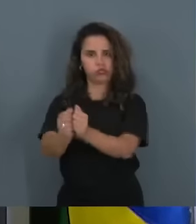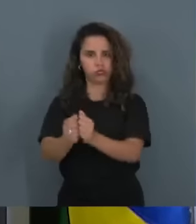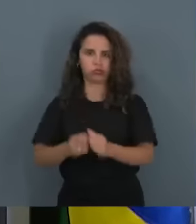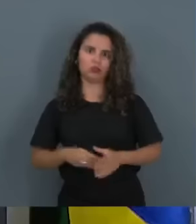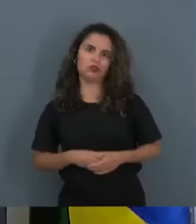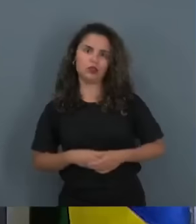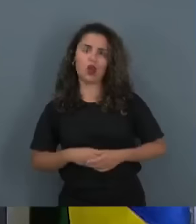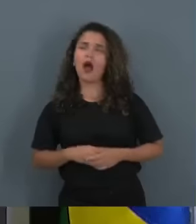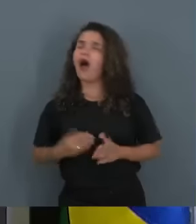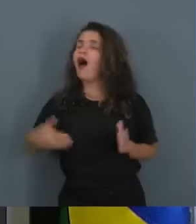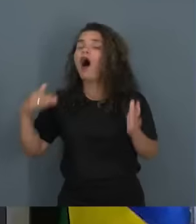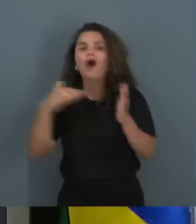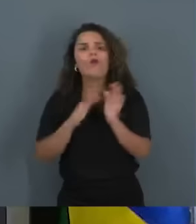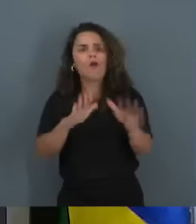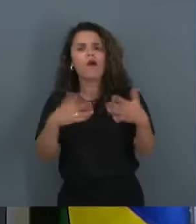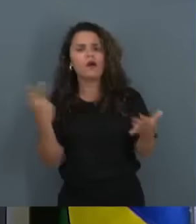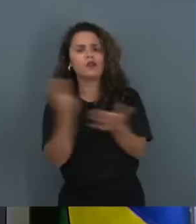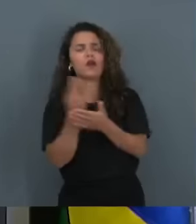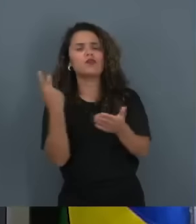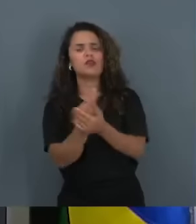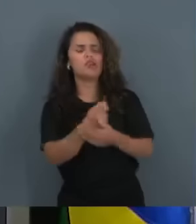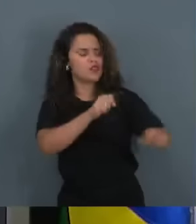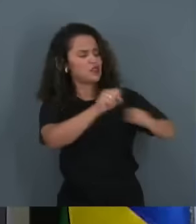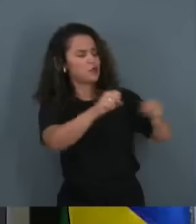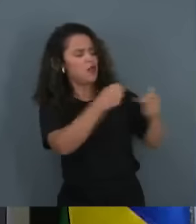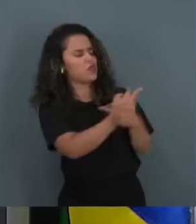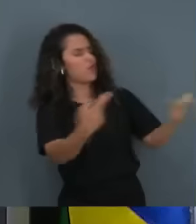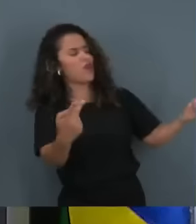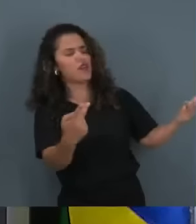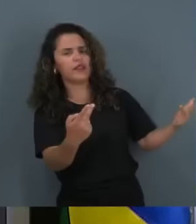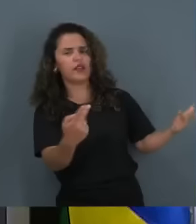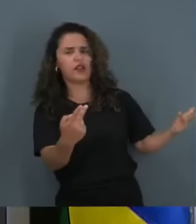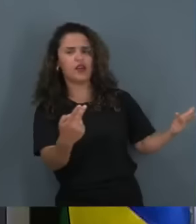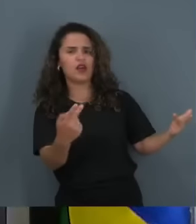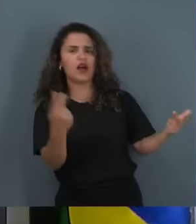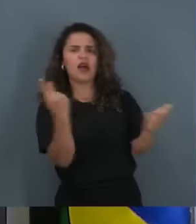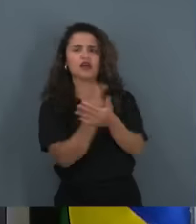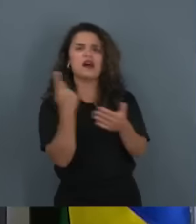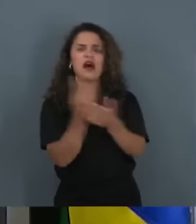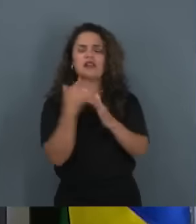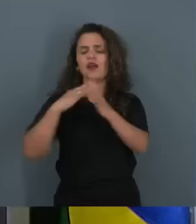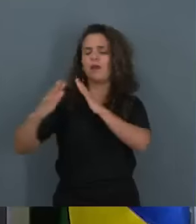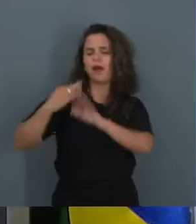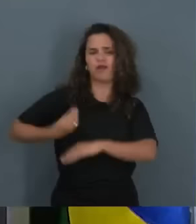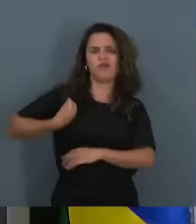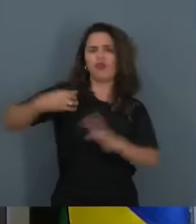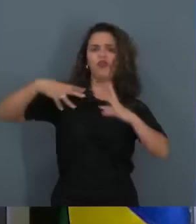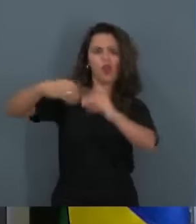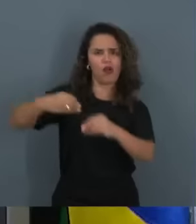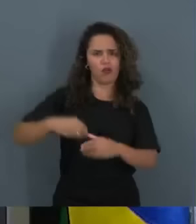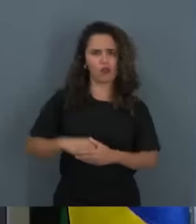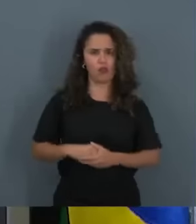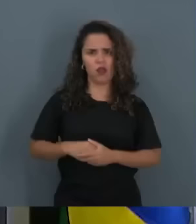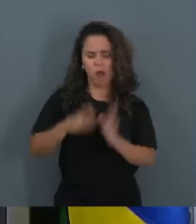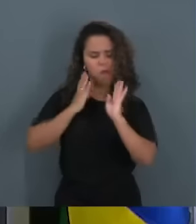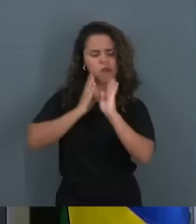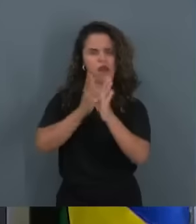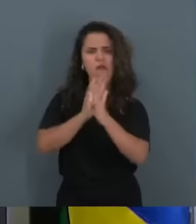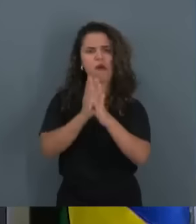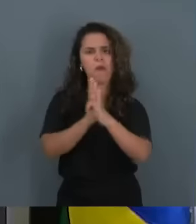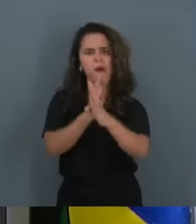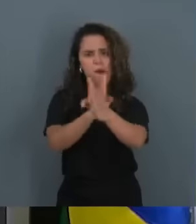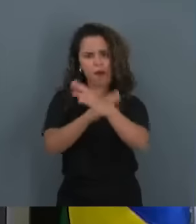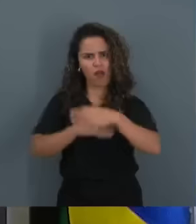Até quando a gente vai deixar quebrar a vidraça? Vai quebrar a vidraça de todo mundo. perseguição, senhor